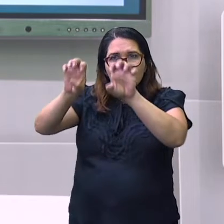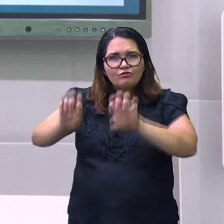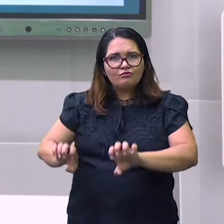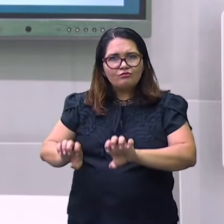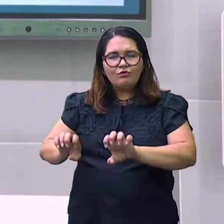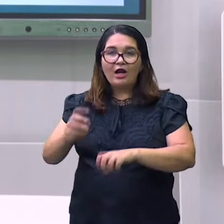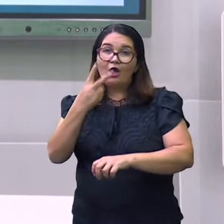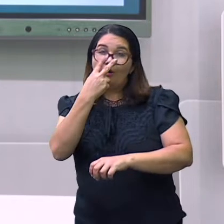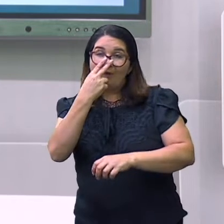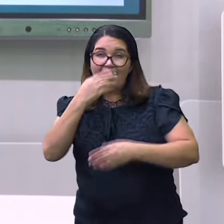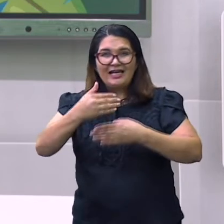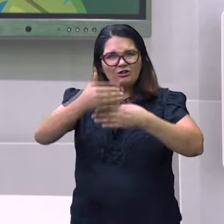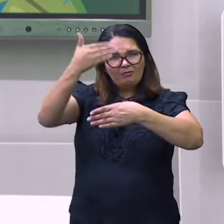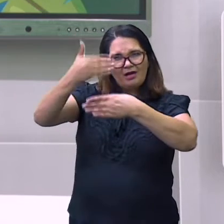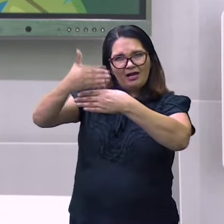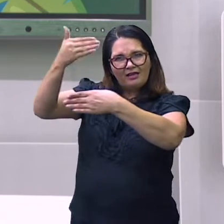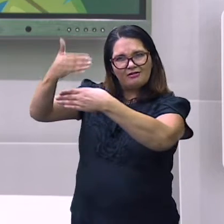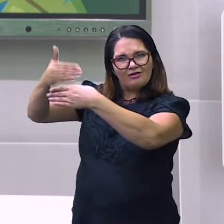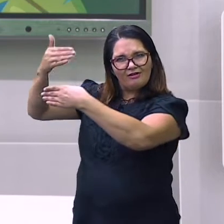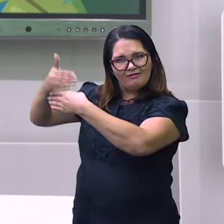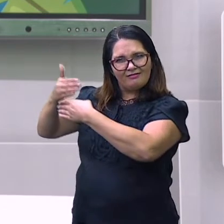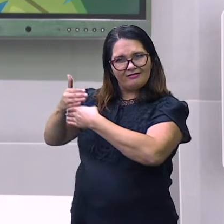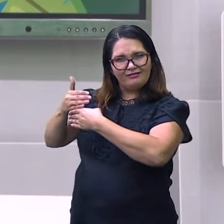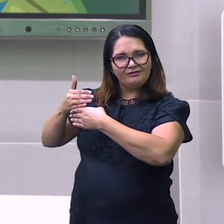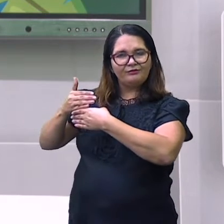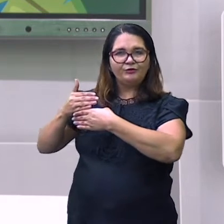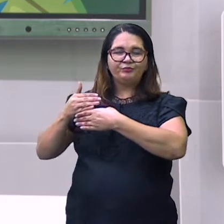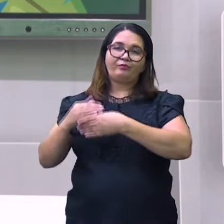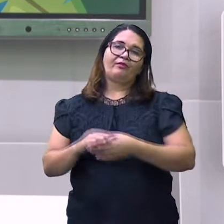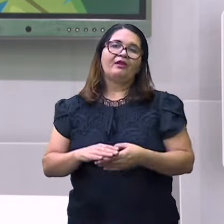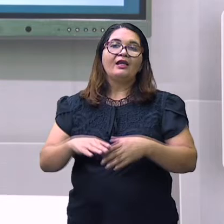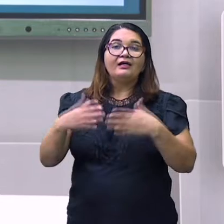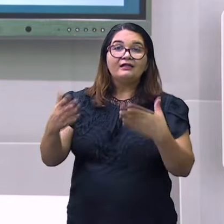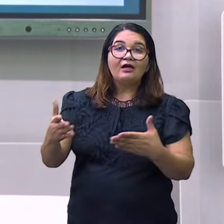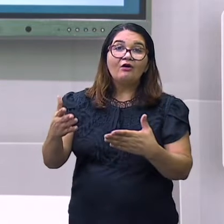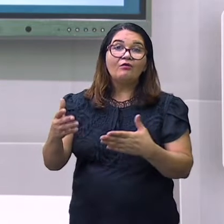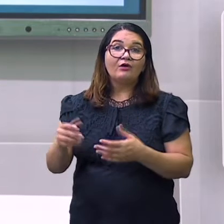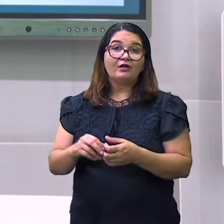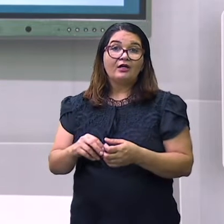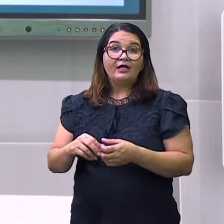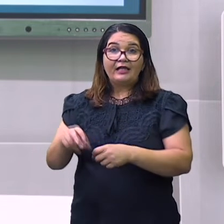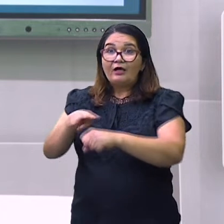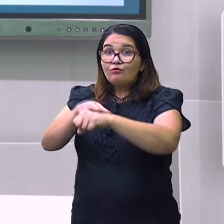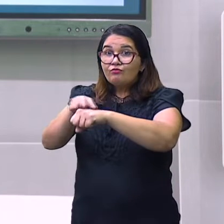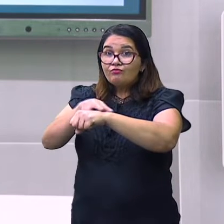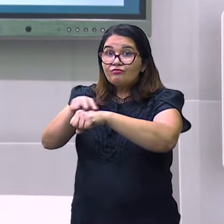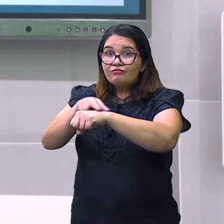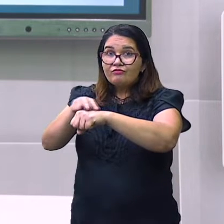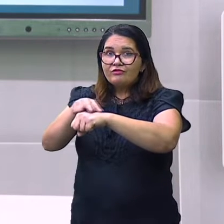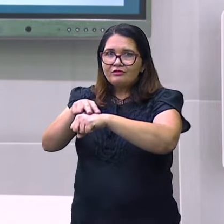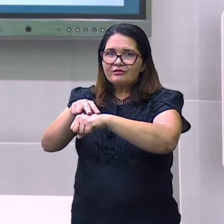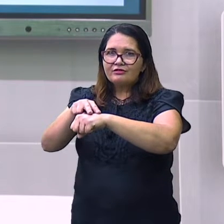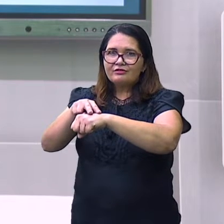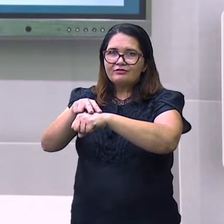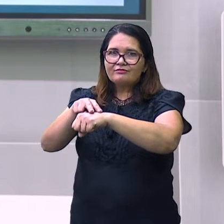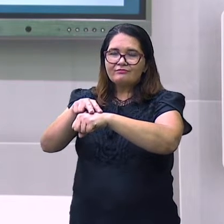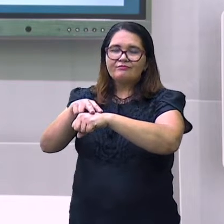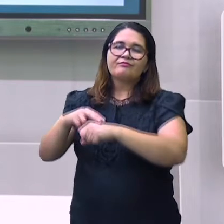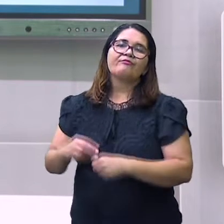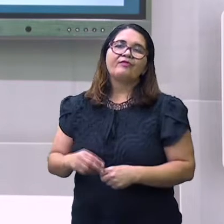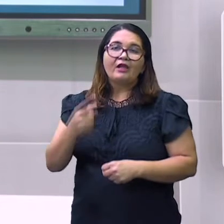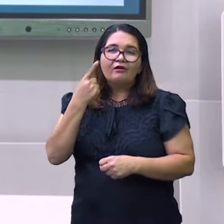ó, no verde mais forte, que a gente consegue visualizar. Então vamos lá? Olha